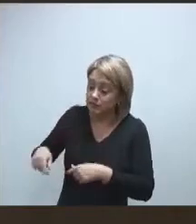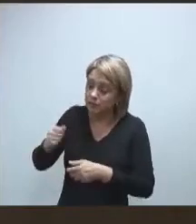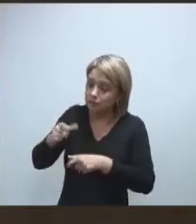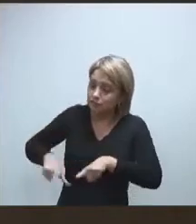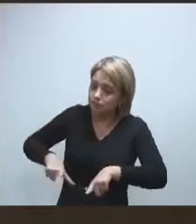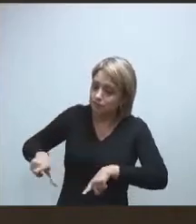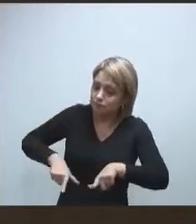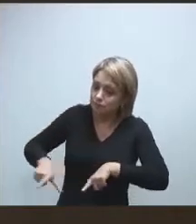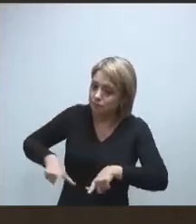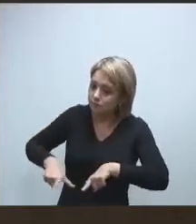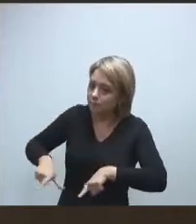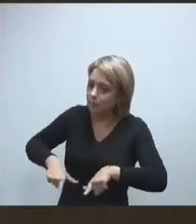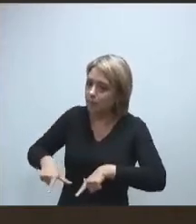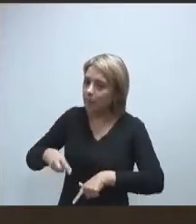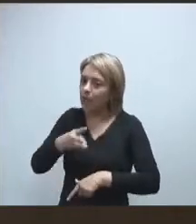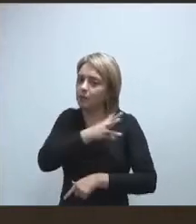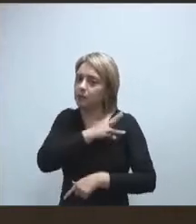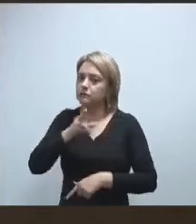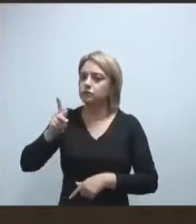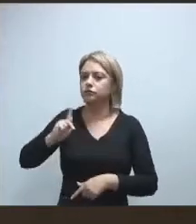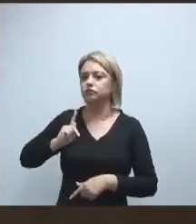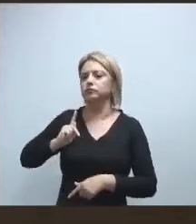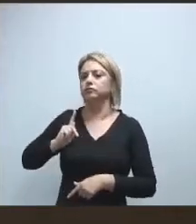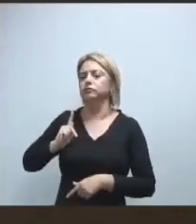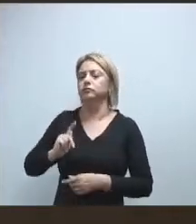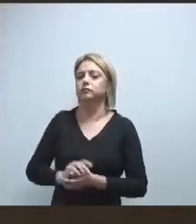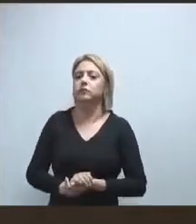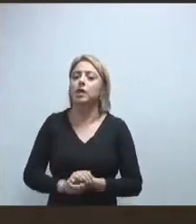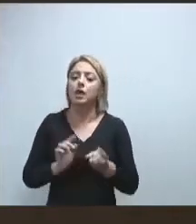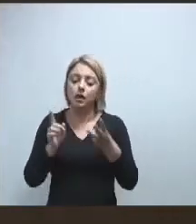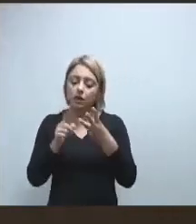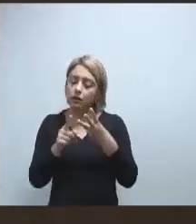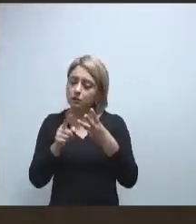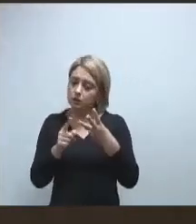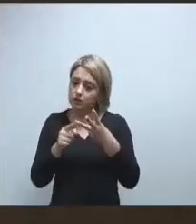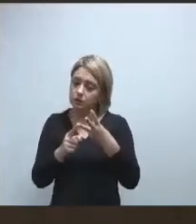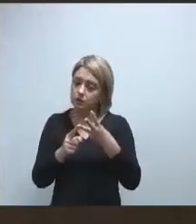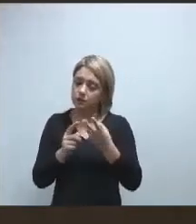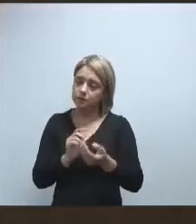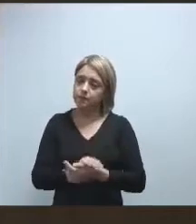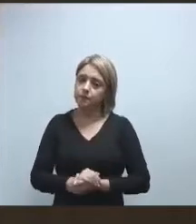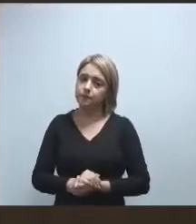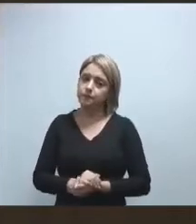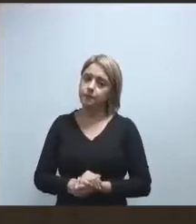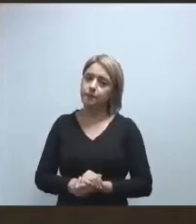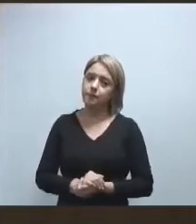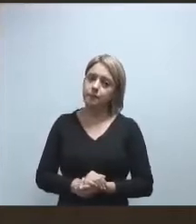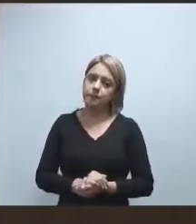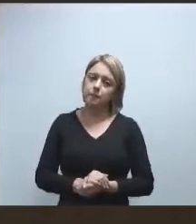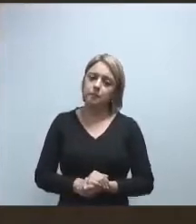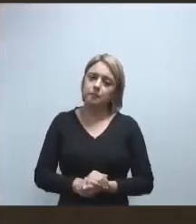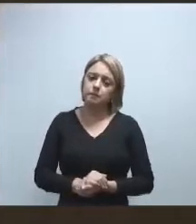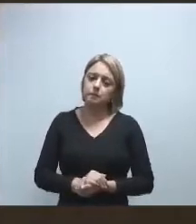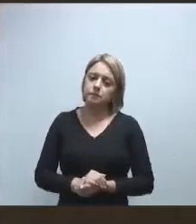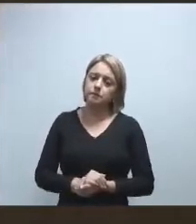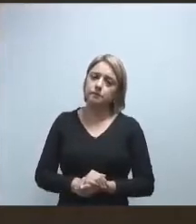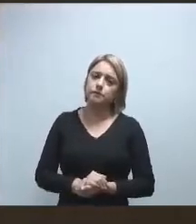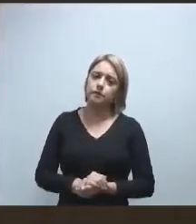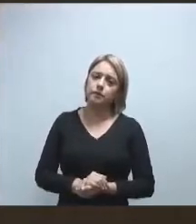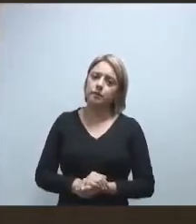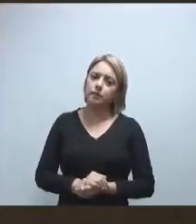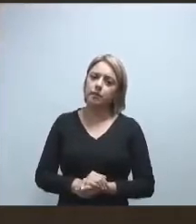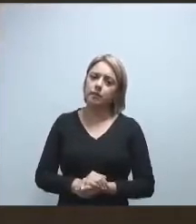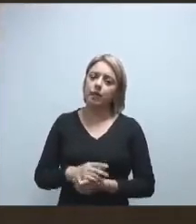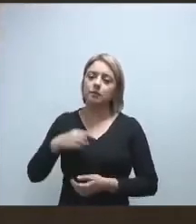exercício das funções e ministério público e o terceiro ponto foi a questão